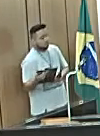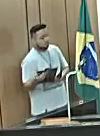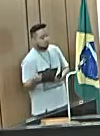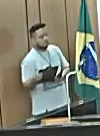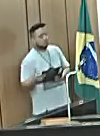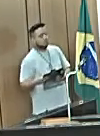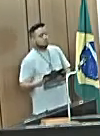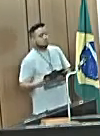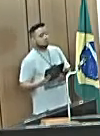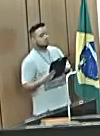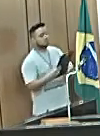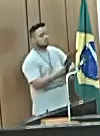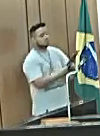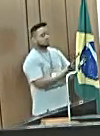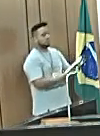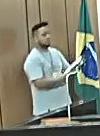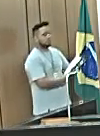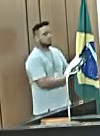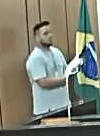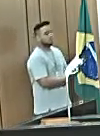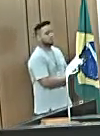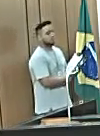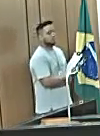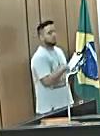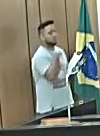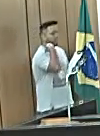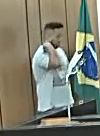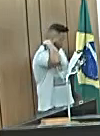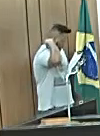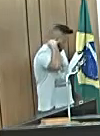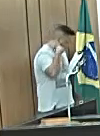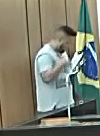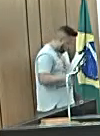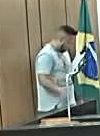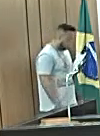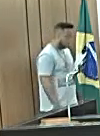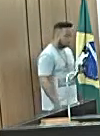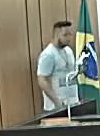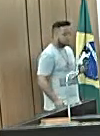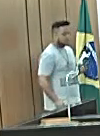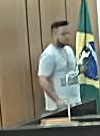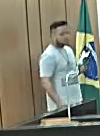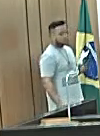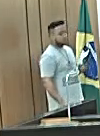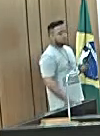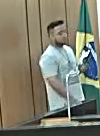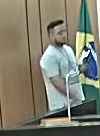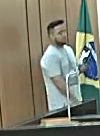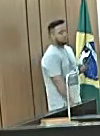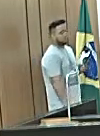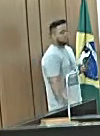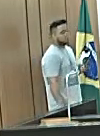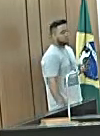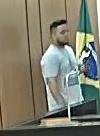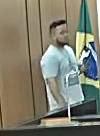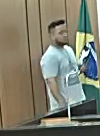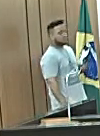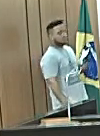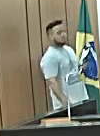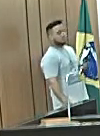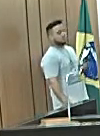fiada diferentemente a postura é outra eu não sou de ficar elogiando o secretário eu não curti um